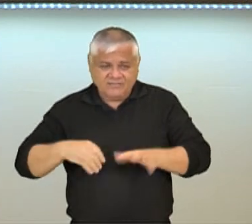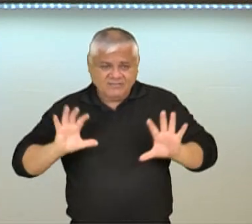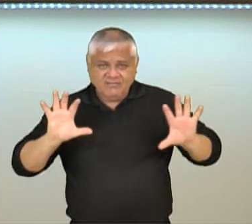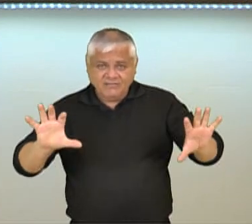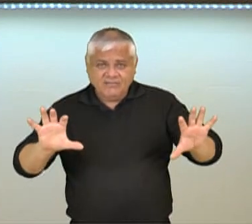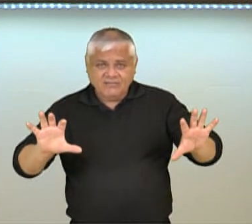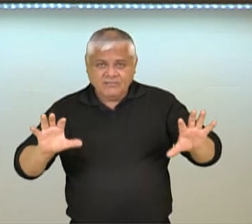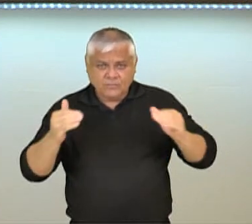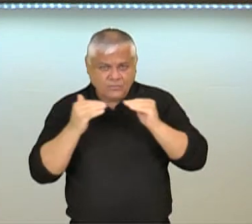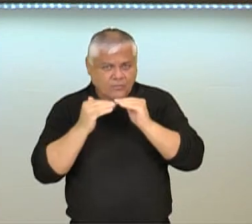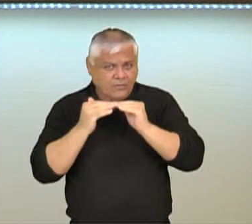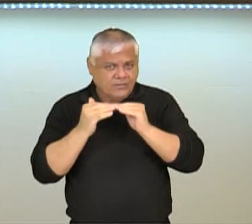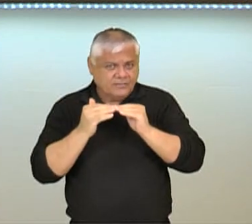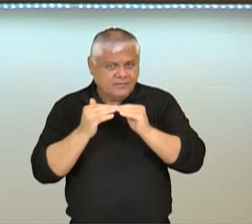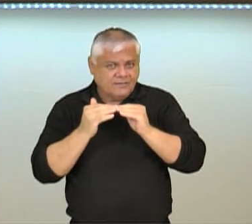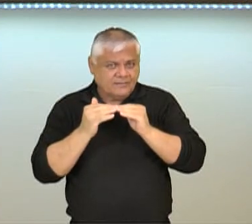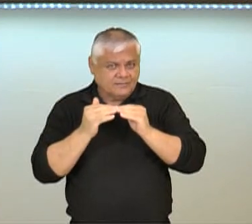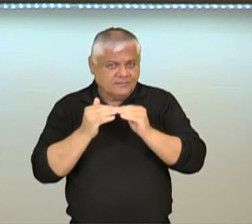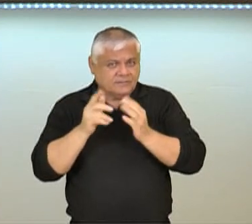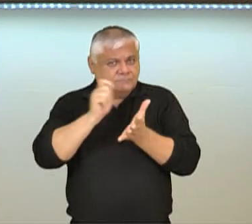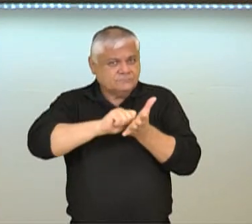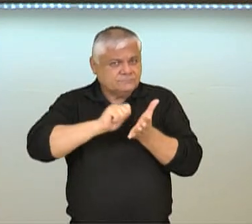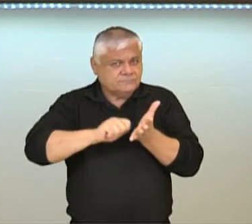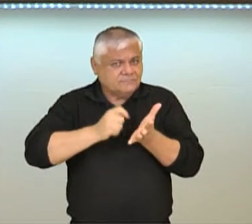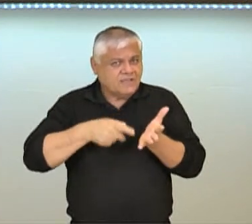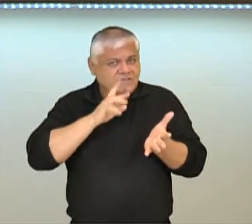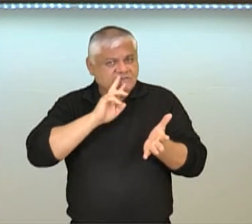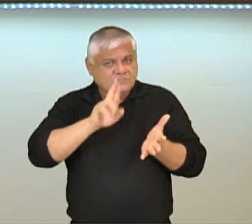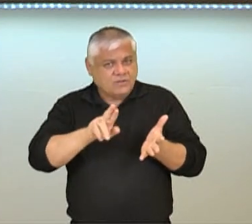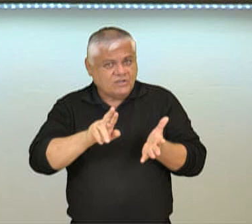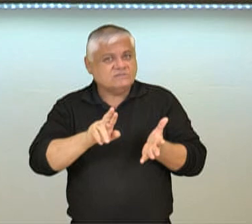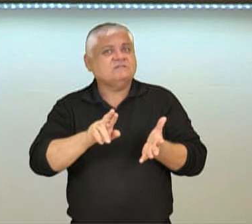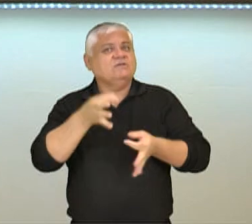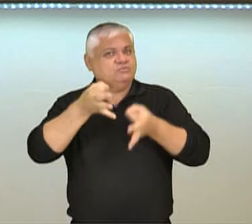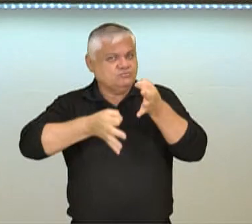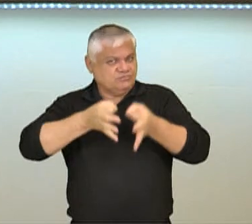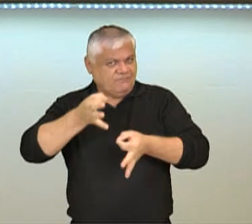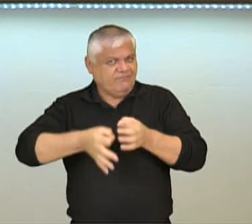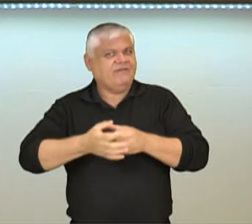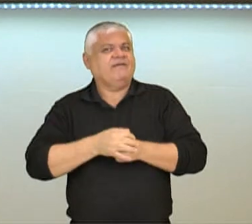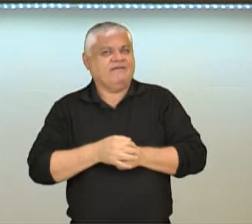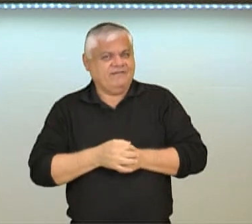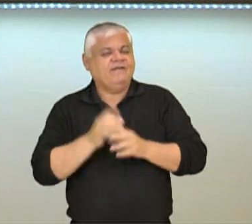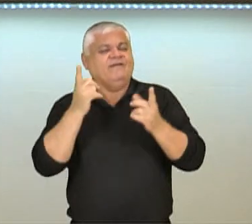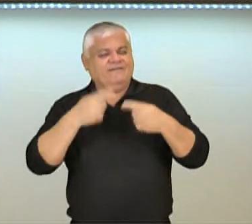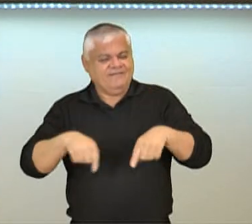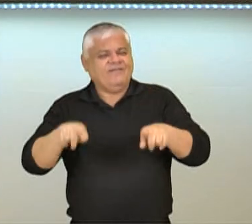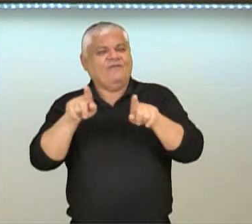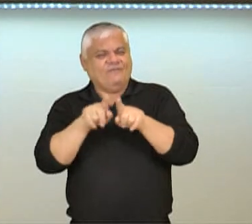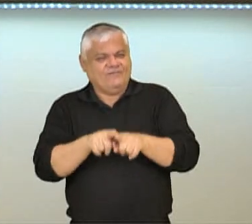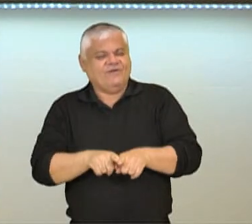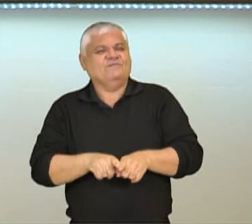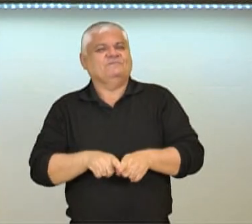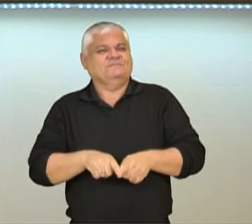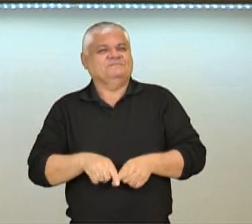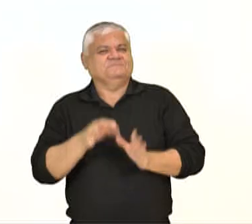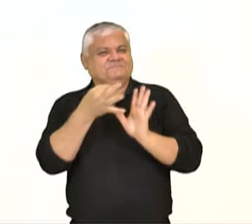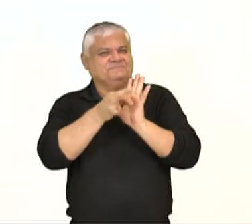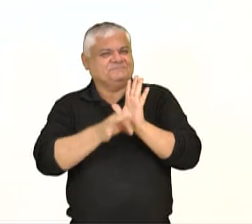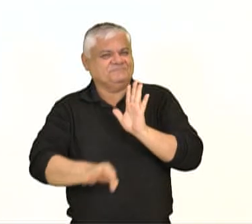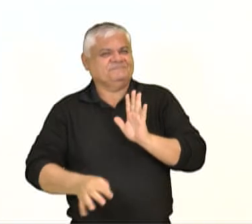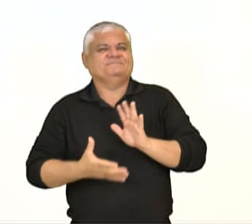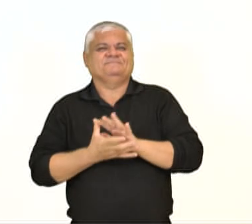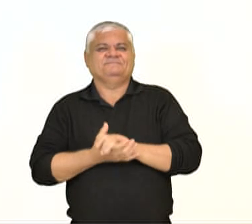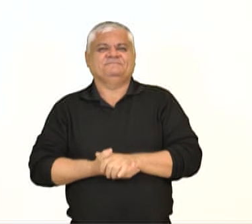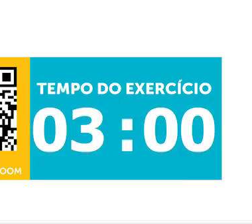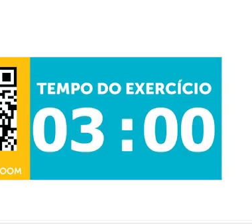concorda? Conta aí para mim, anota, responde, justifique a sua resposta. E eu volto daqui a pouquinho para a gente conferir junto. Até